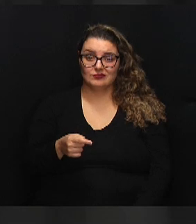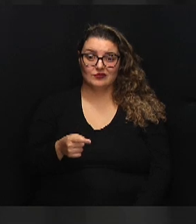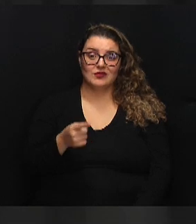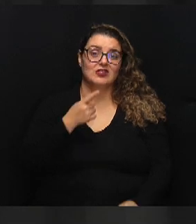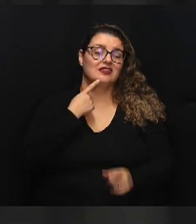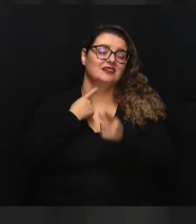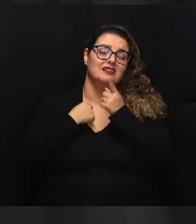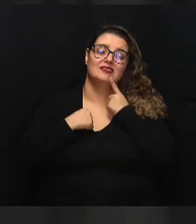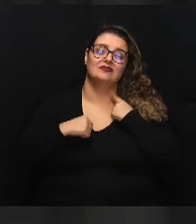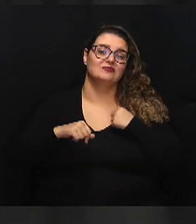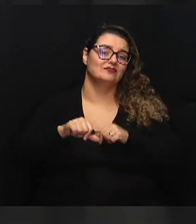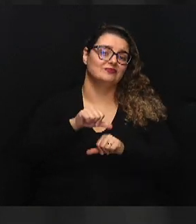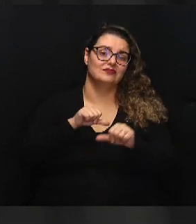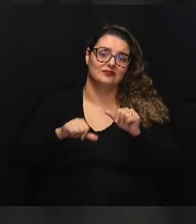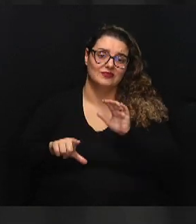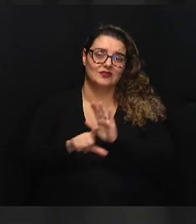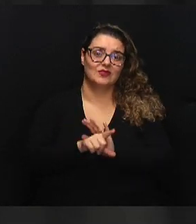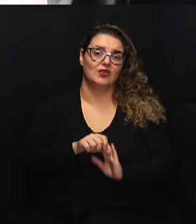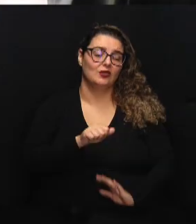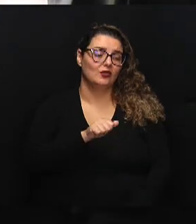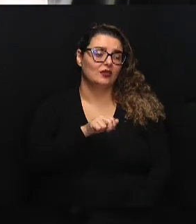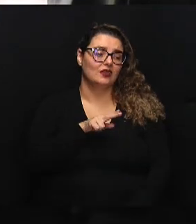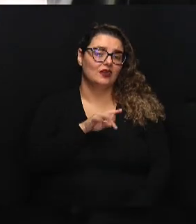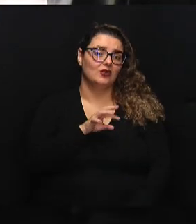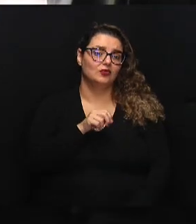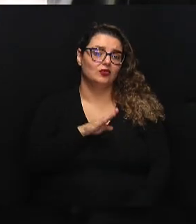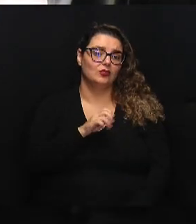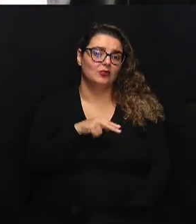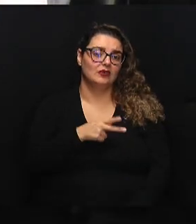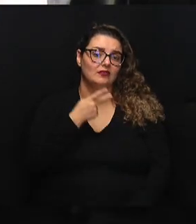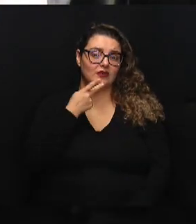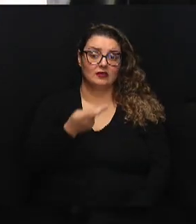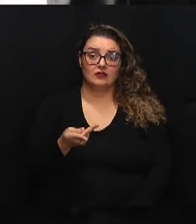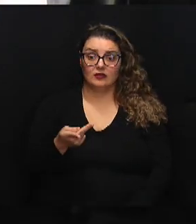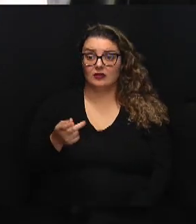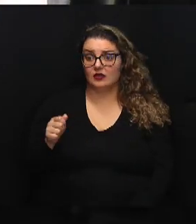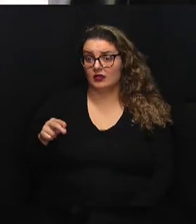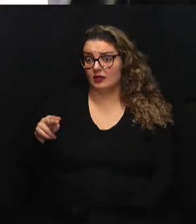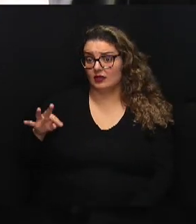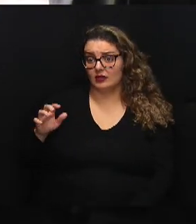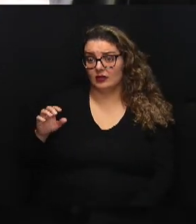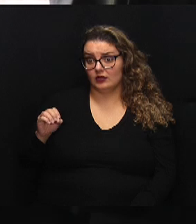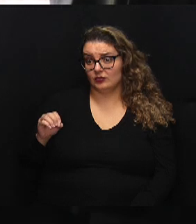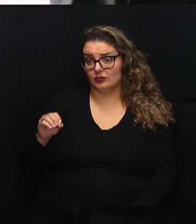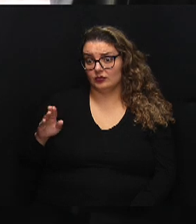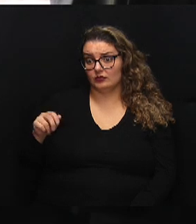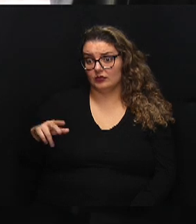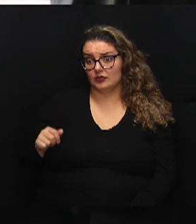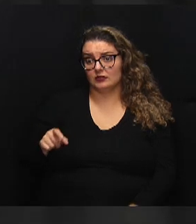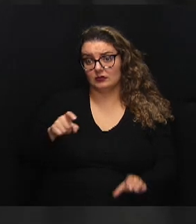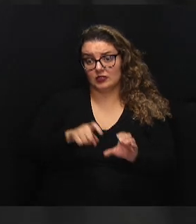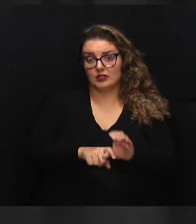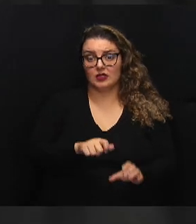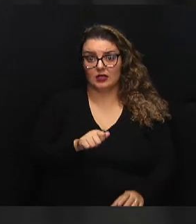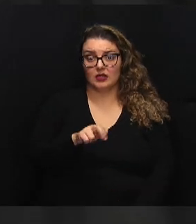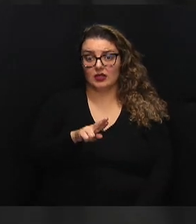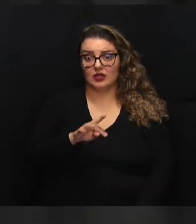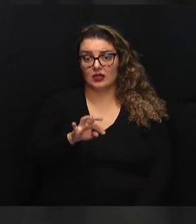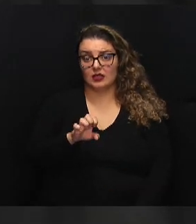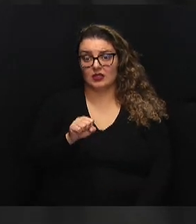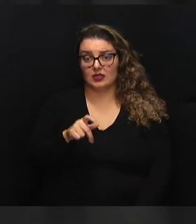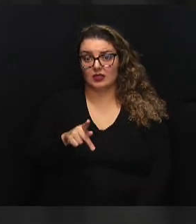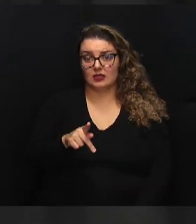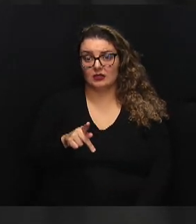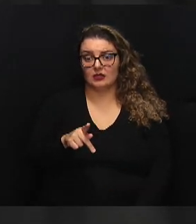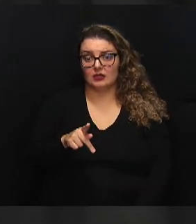vontade de mudar a lei. O que a Autoban fala, por exemplo? A Autoban depende da Artesp. Se a Artesp autorizar, eles falam, mas quem vai